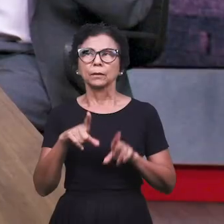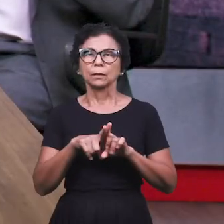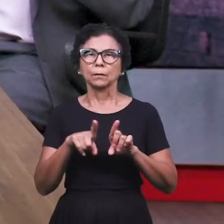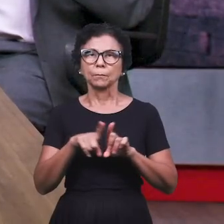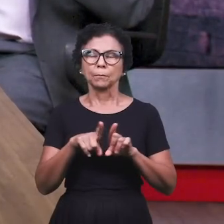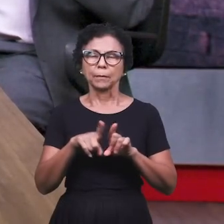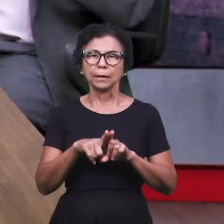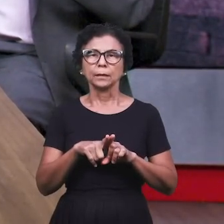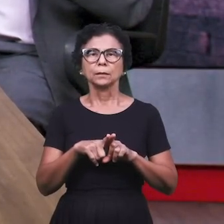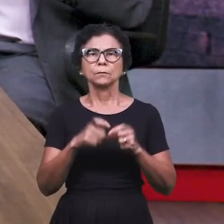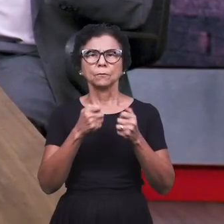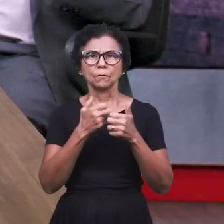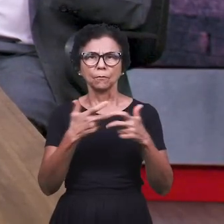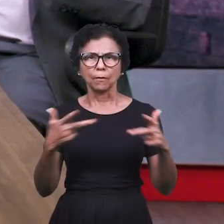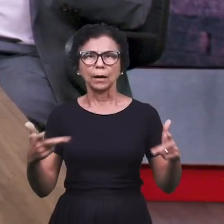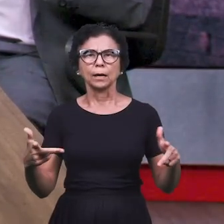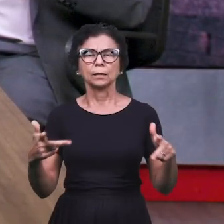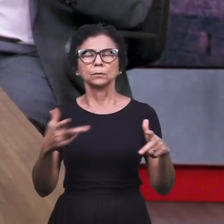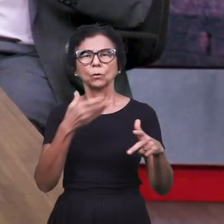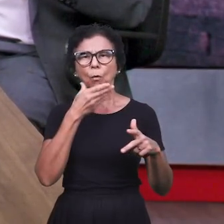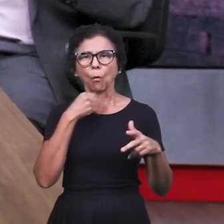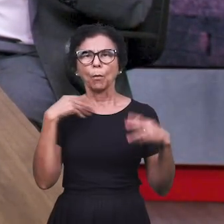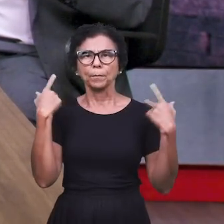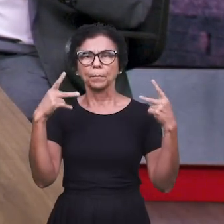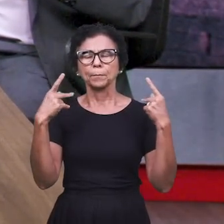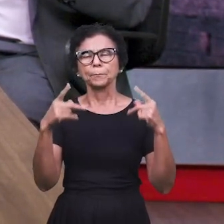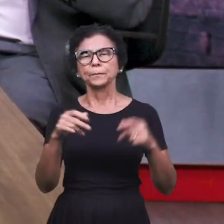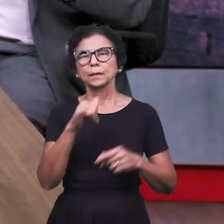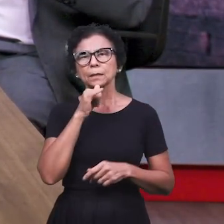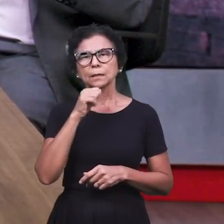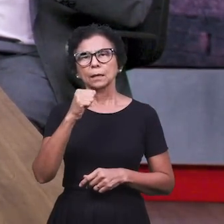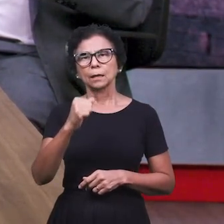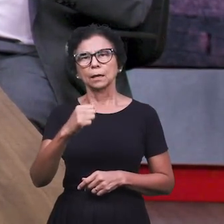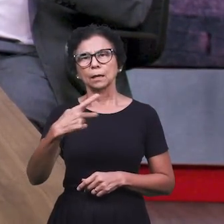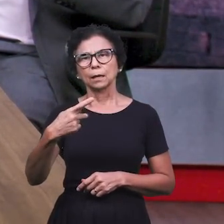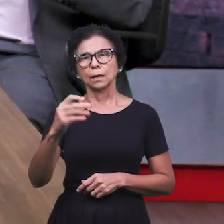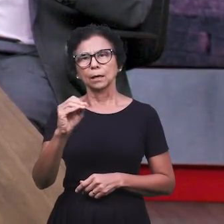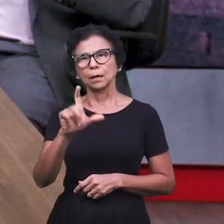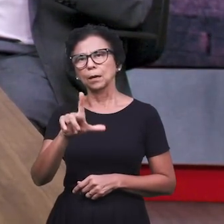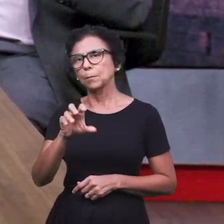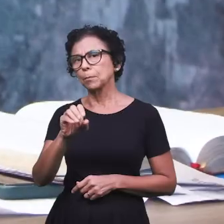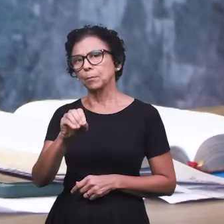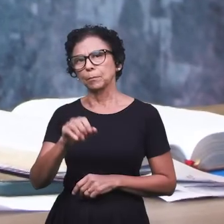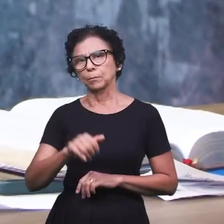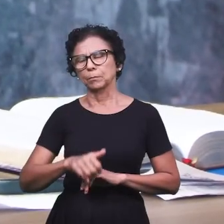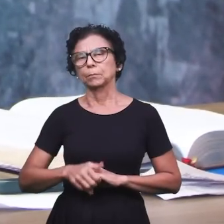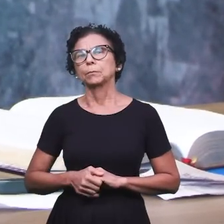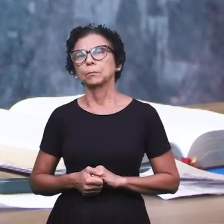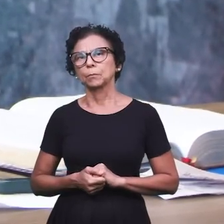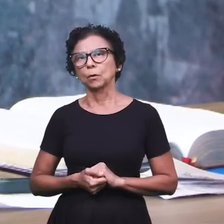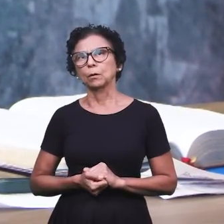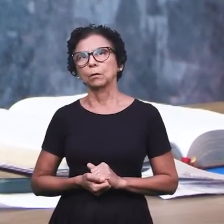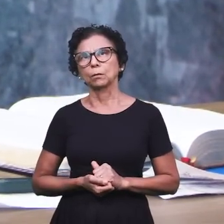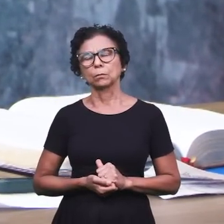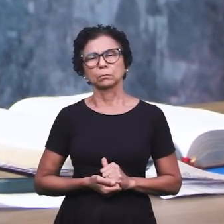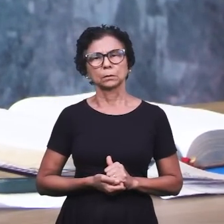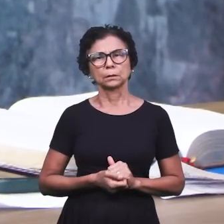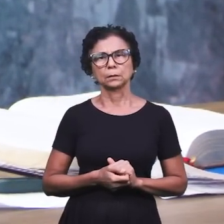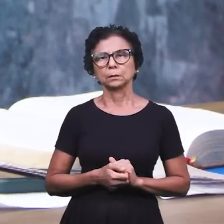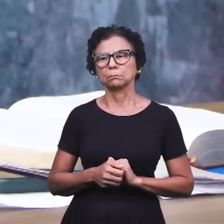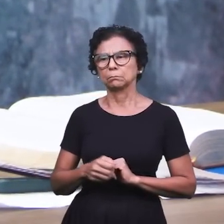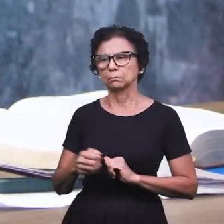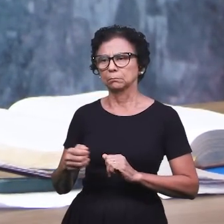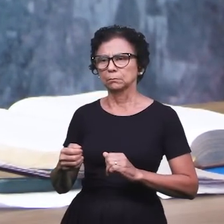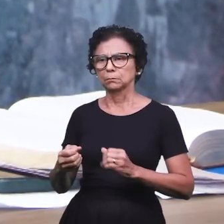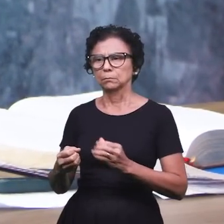de vários outros pregadores, né? Apolo, por exemplo. Apolo era um homem que veio do judaísmo,